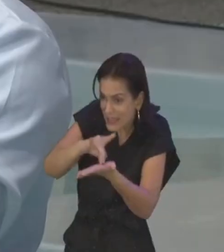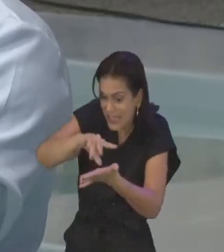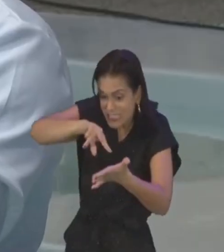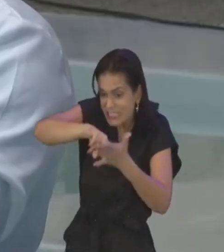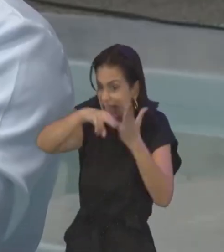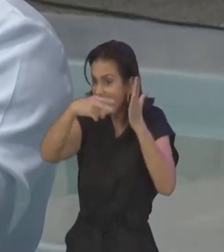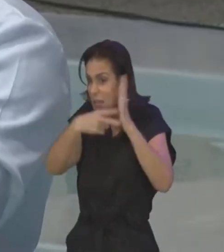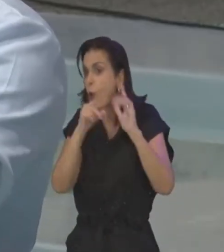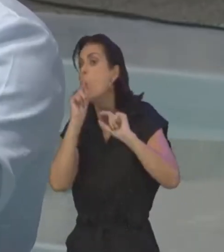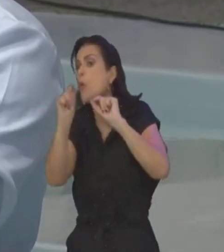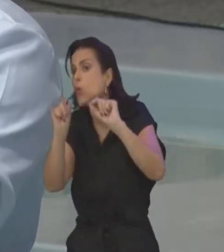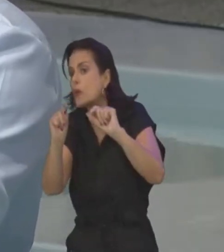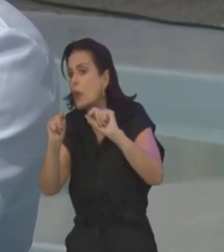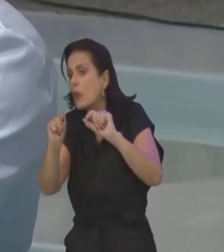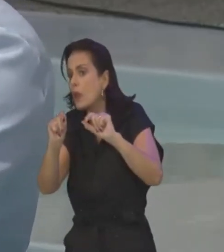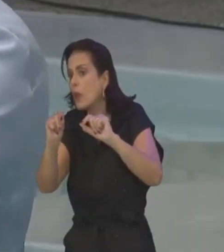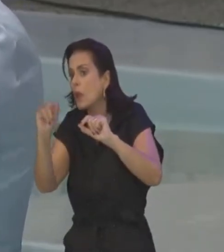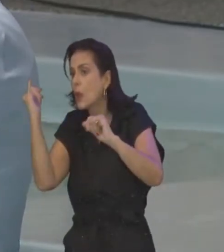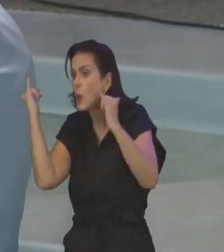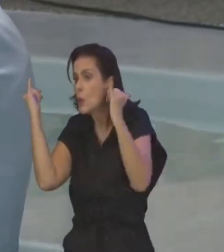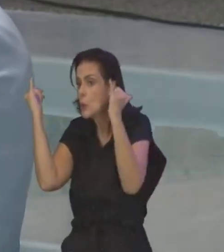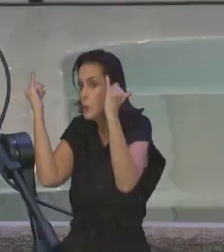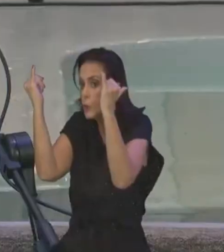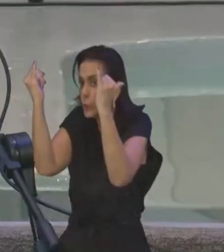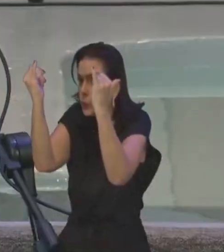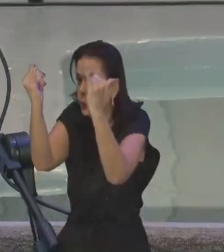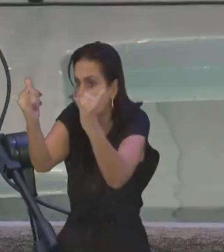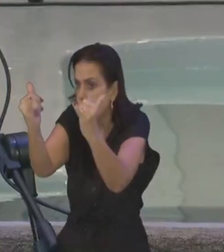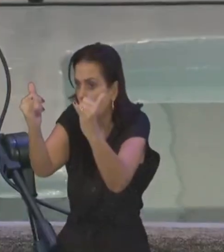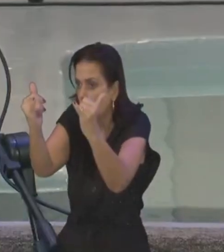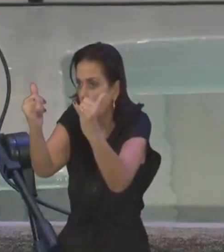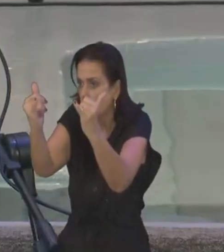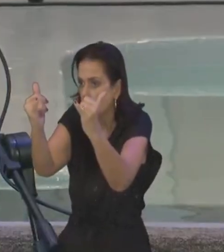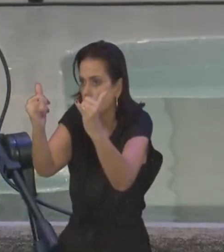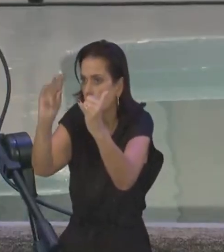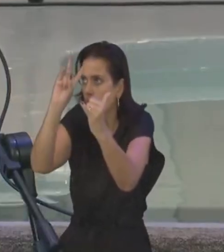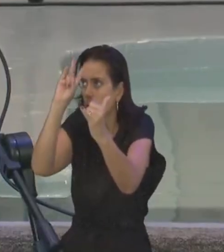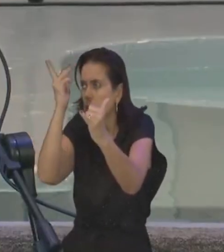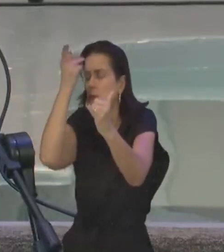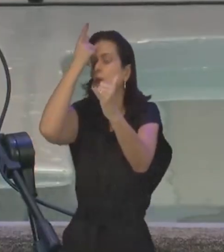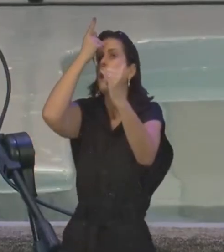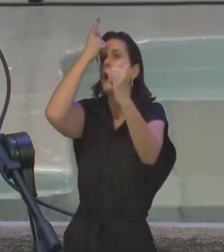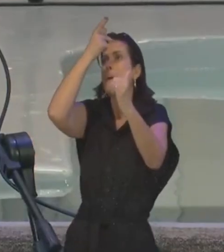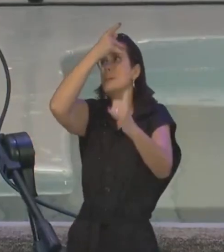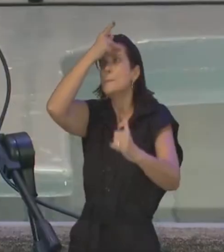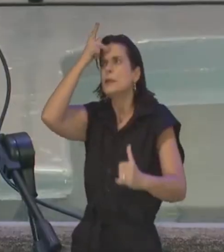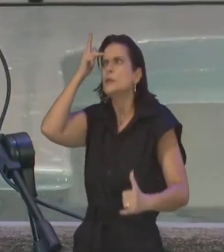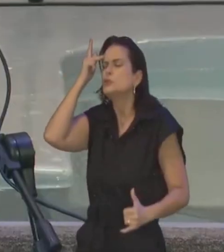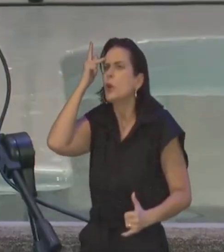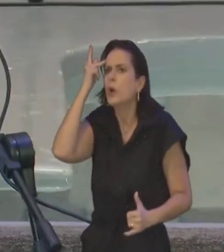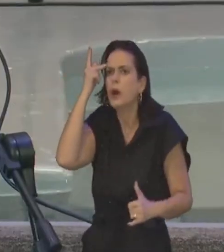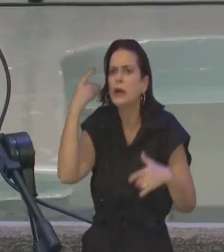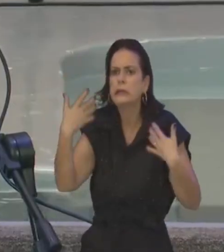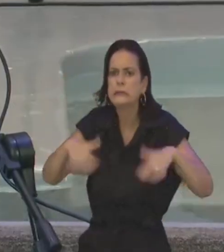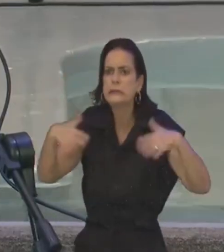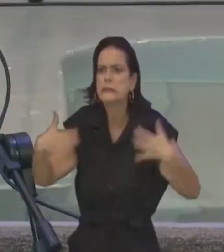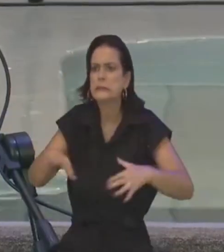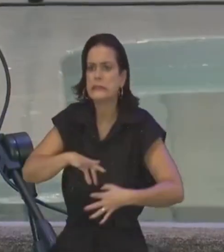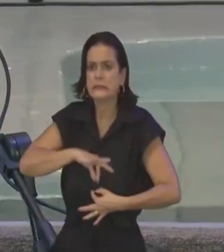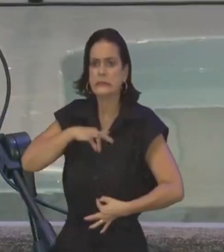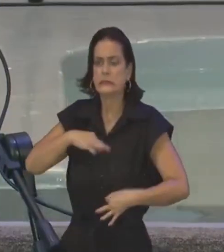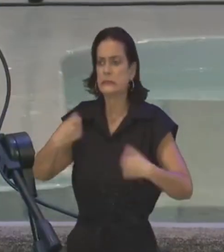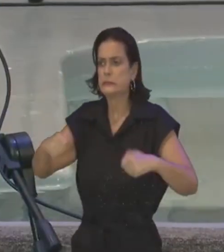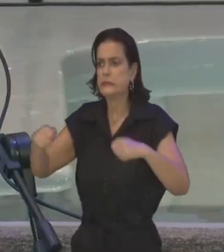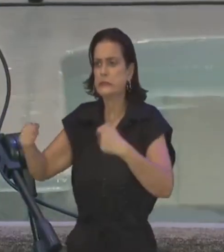ele está entregando uma mensagem para tocar o coração das pessoas, as pessoas que estavam famintas espiritualmente, as